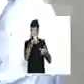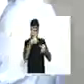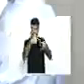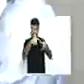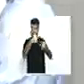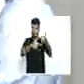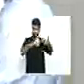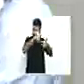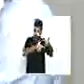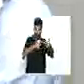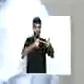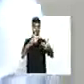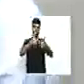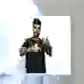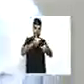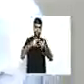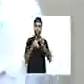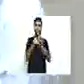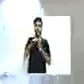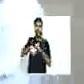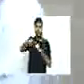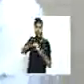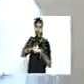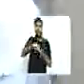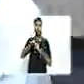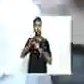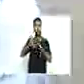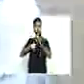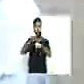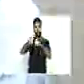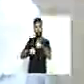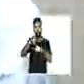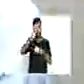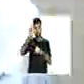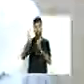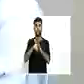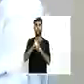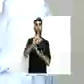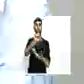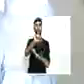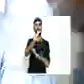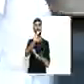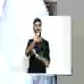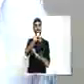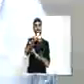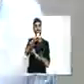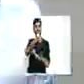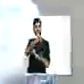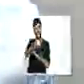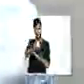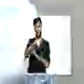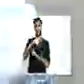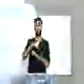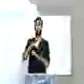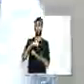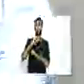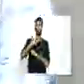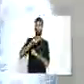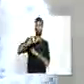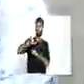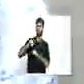com os catadores no caso que eu vou dizer aqui principalmente com a camari e eu tive a